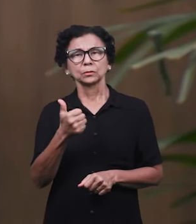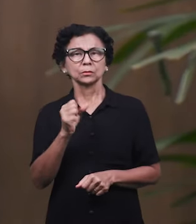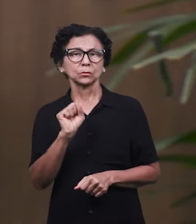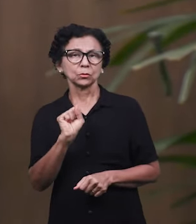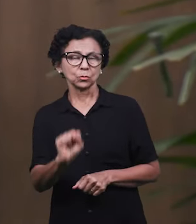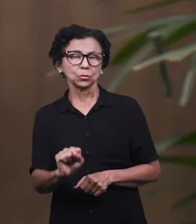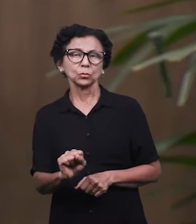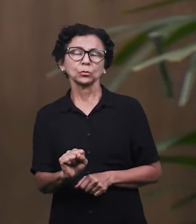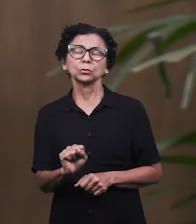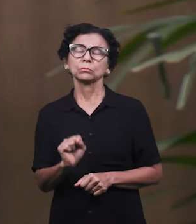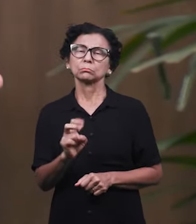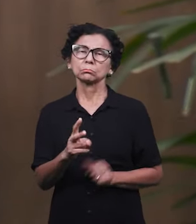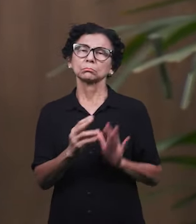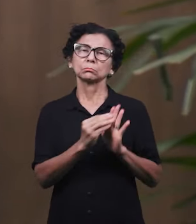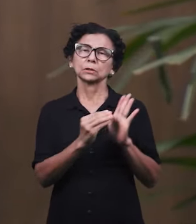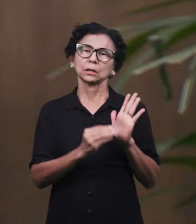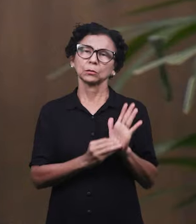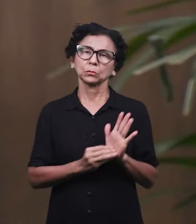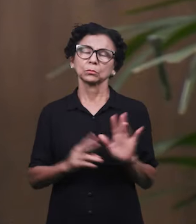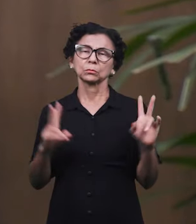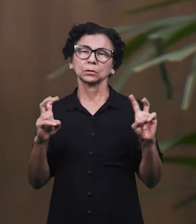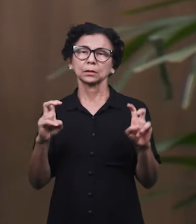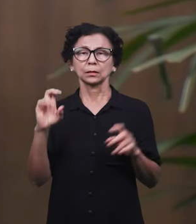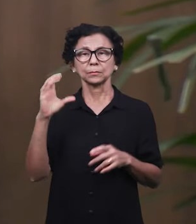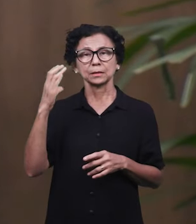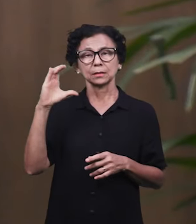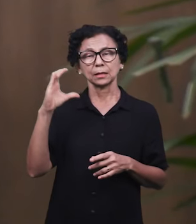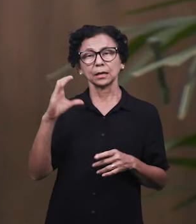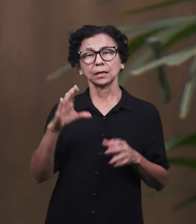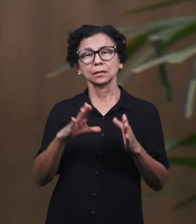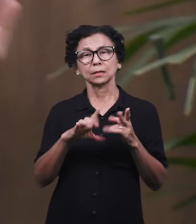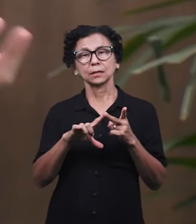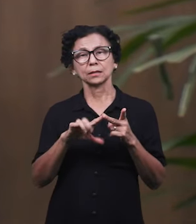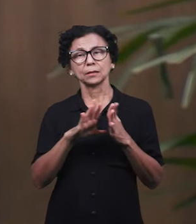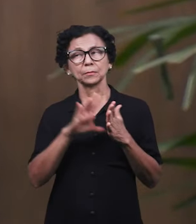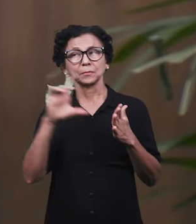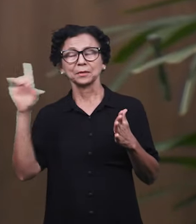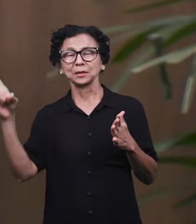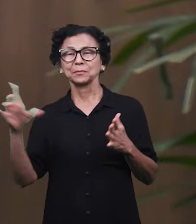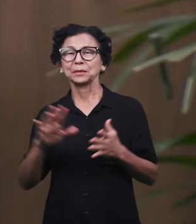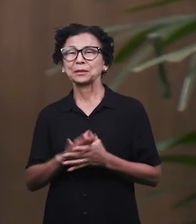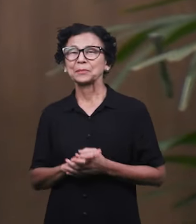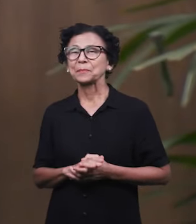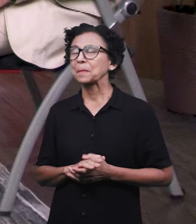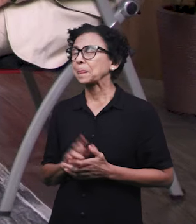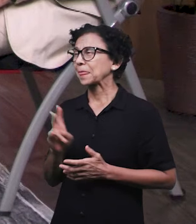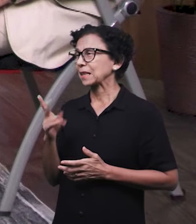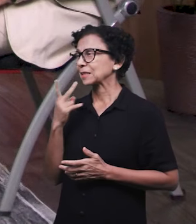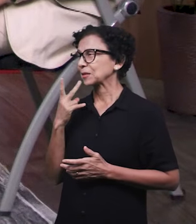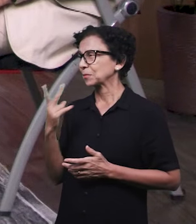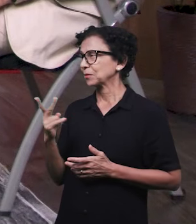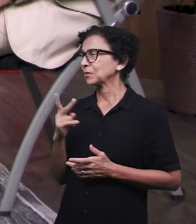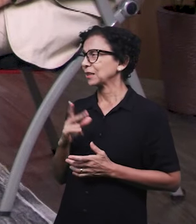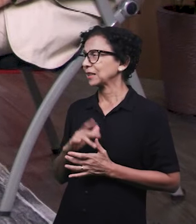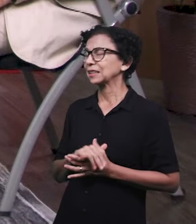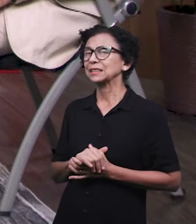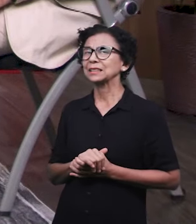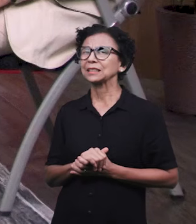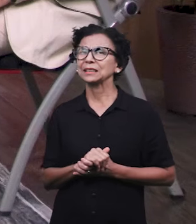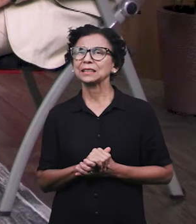envolvem temas ligados à ciência e à palavra do Senhor. A gente sempre diz, né, Pastor Tiago, que a gente vai usar a ciência só